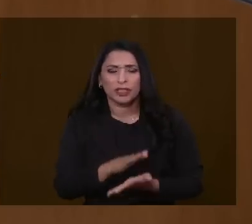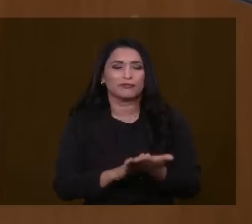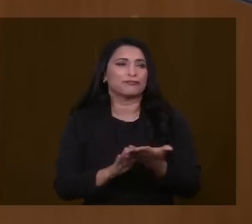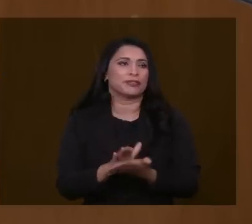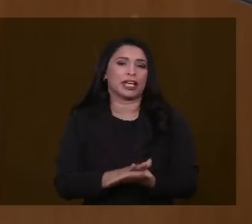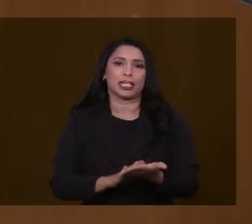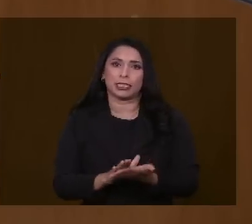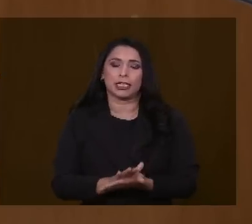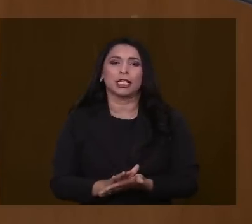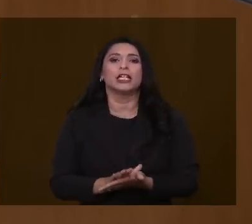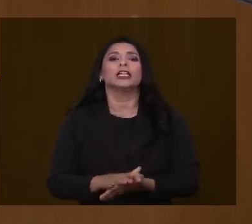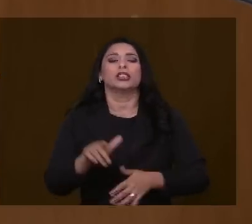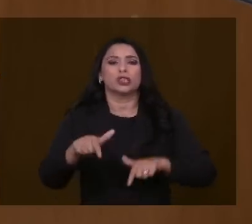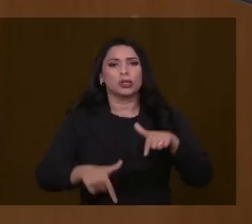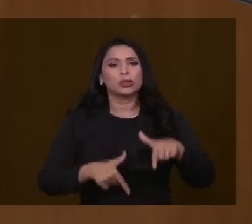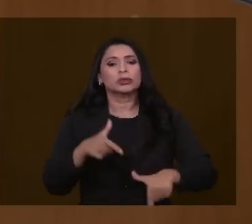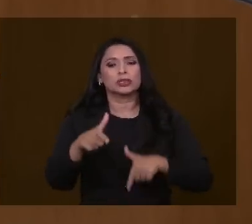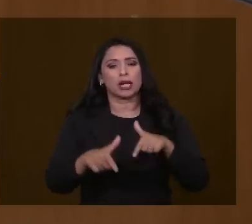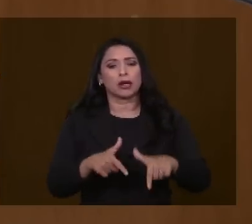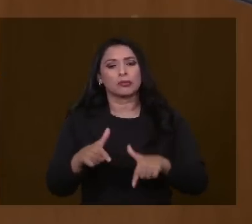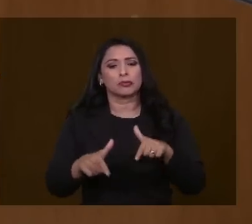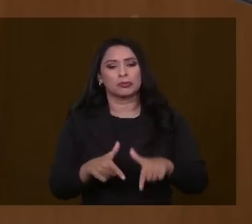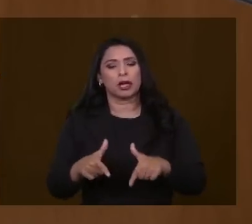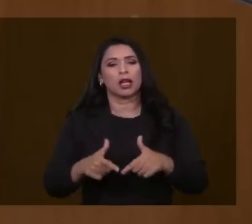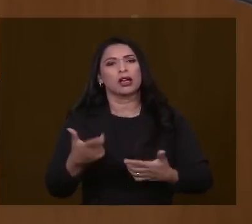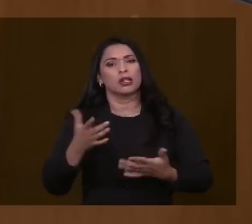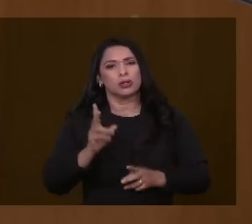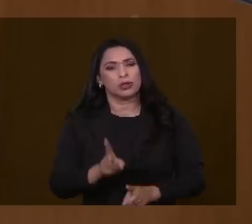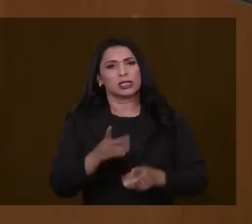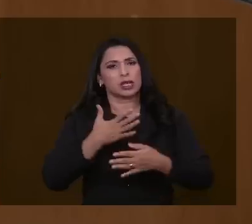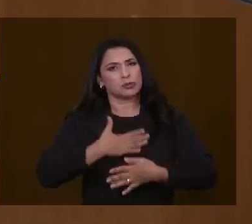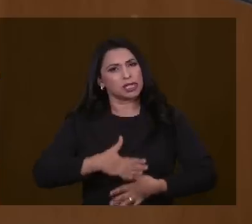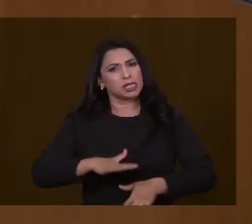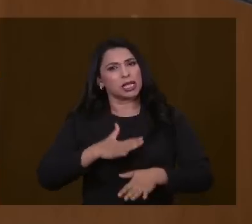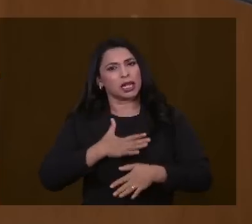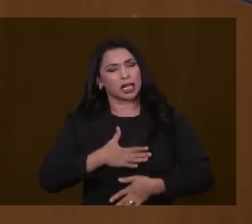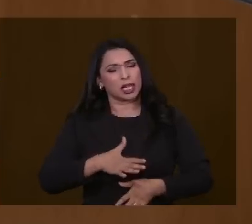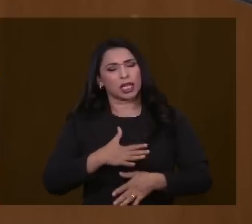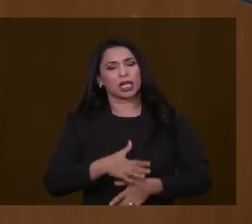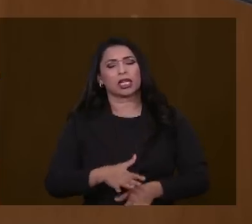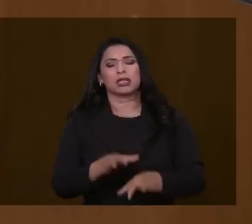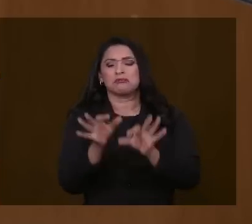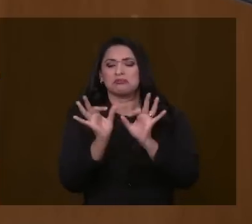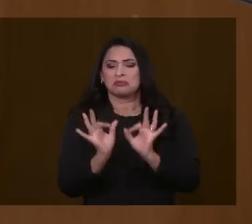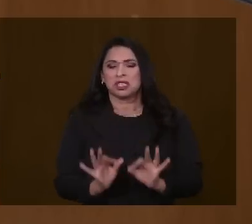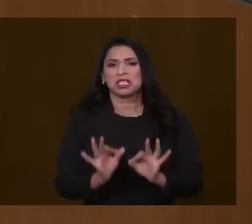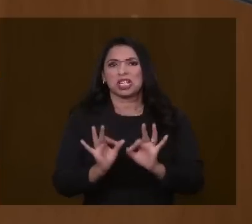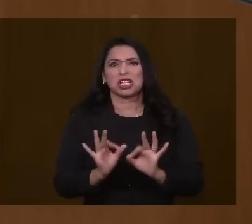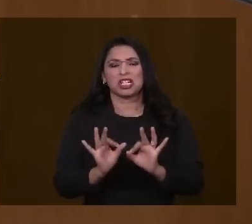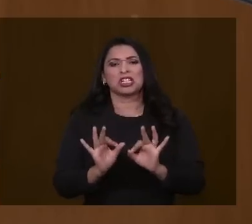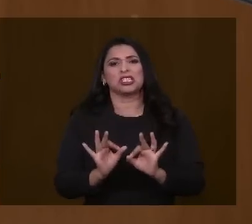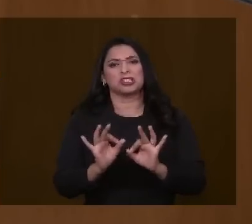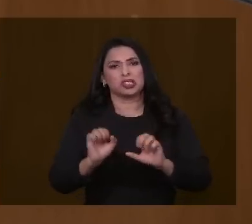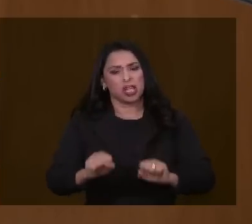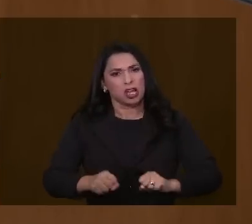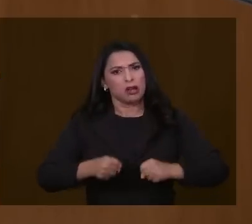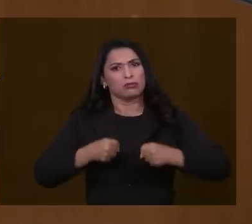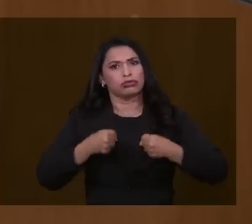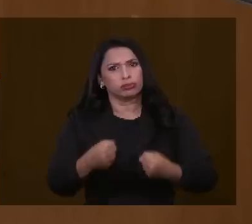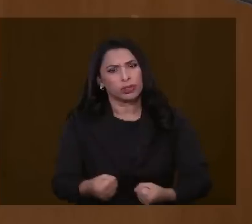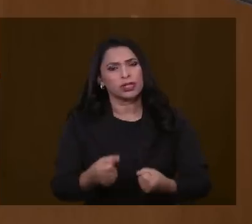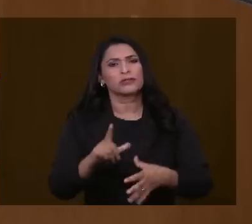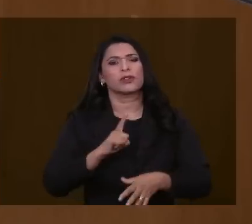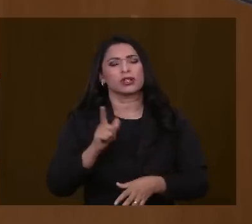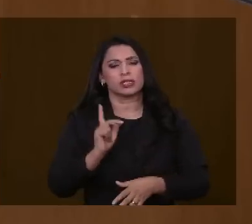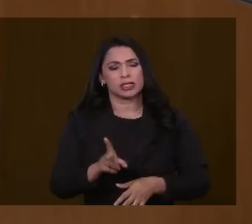atuação de Vossa Excelência, tão serena quanto desassombrada, tão prudente quanto incansável, foi fundamental